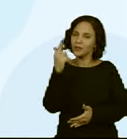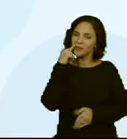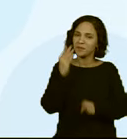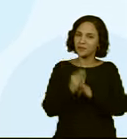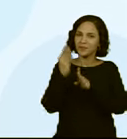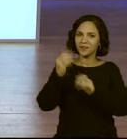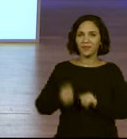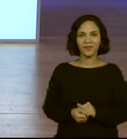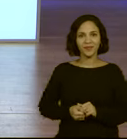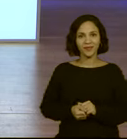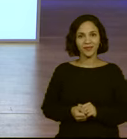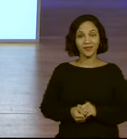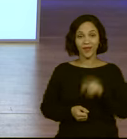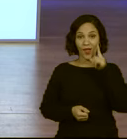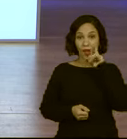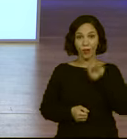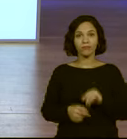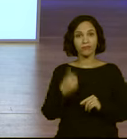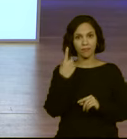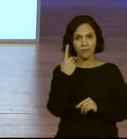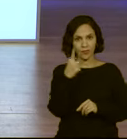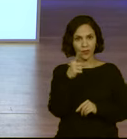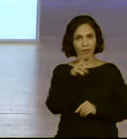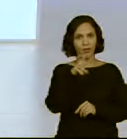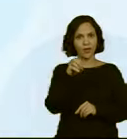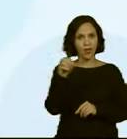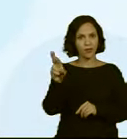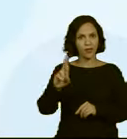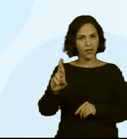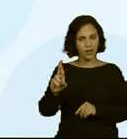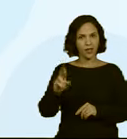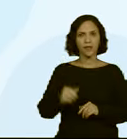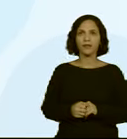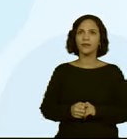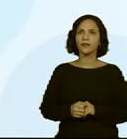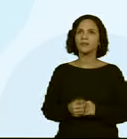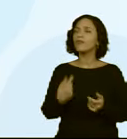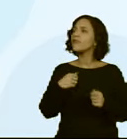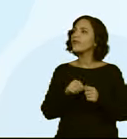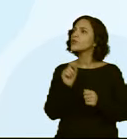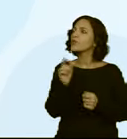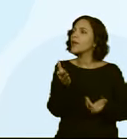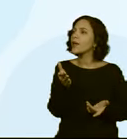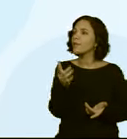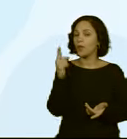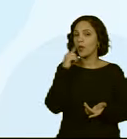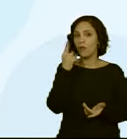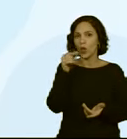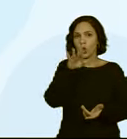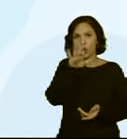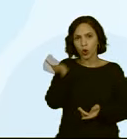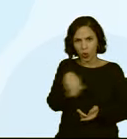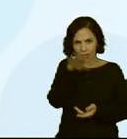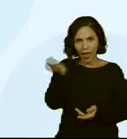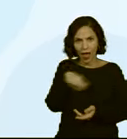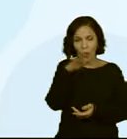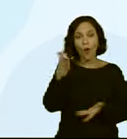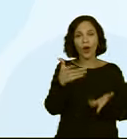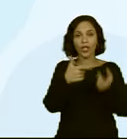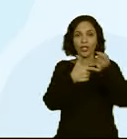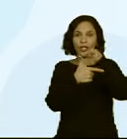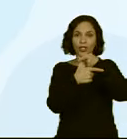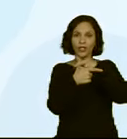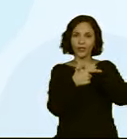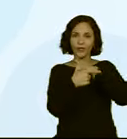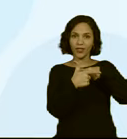descobrir isso daí então r$ 1500 né que que a gente faz a gente pega o valor total e divide